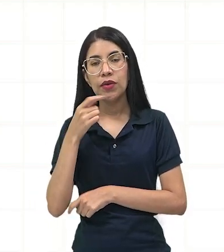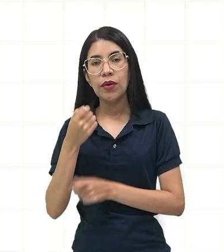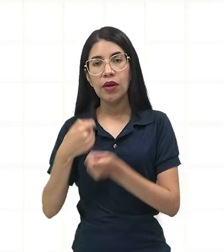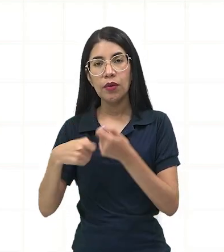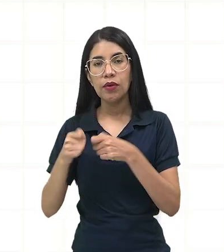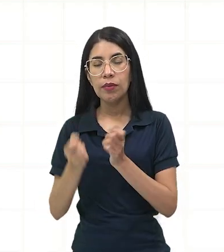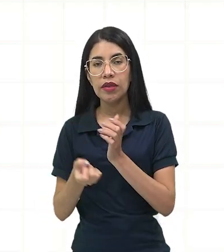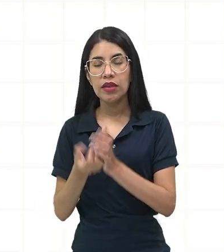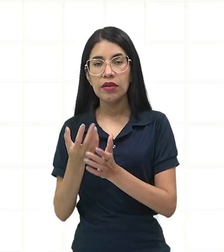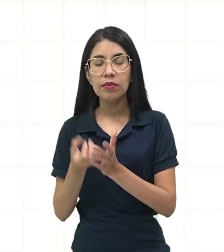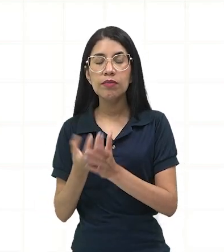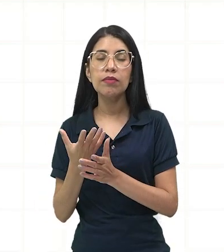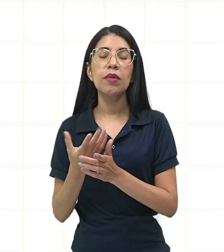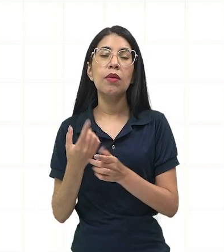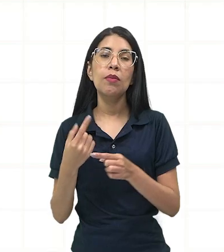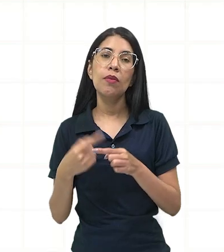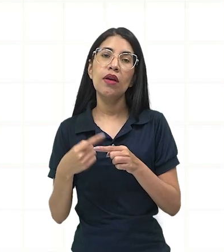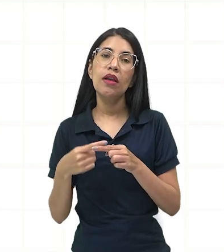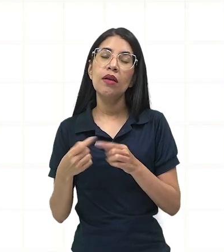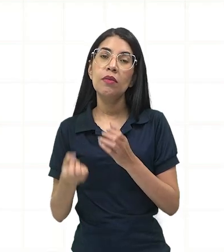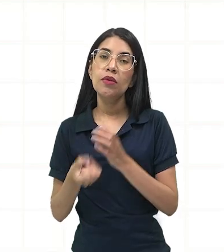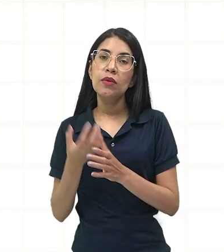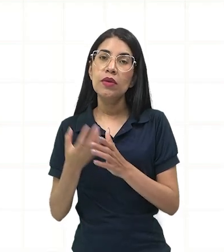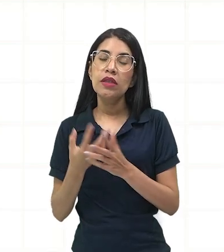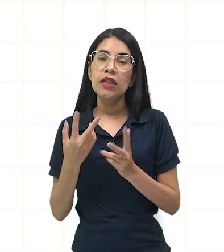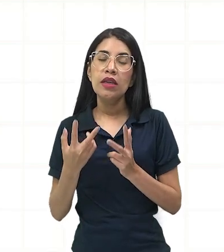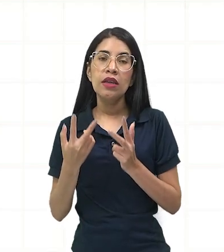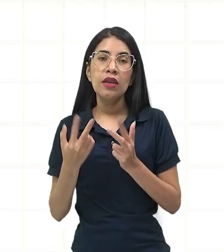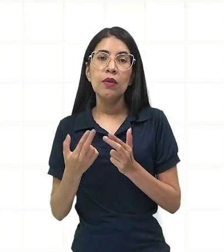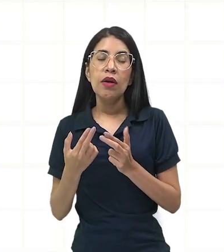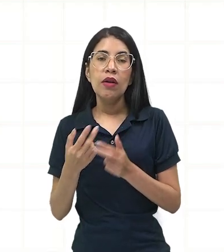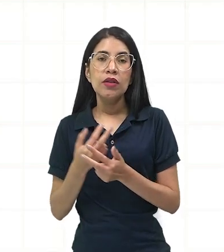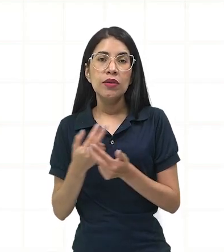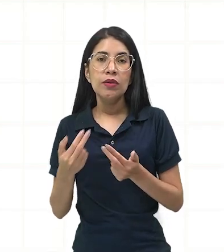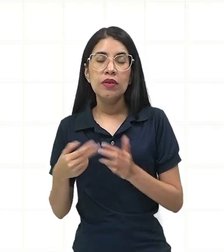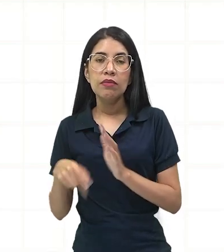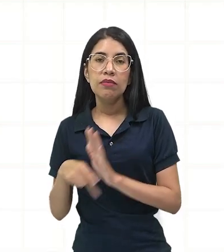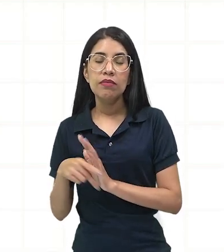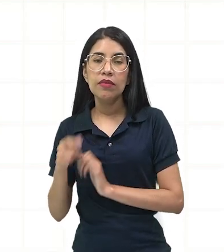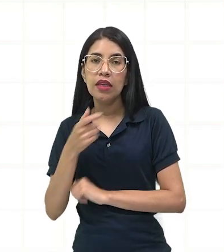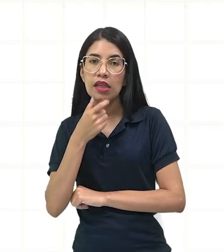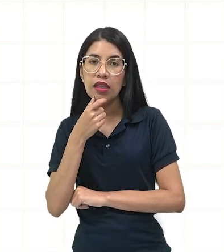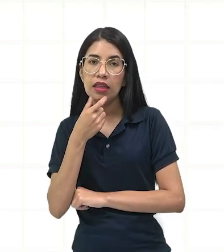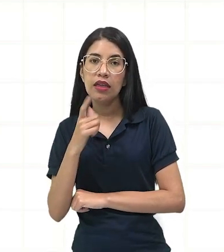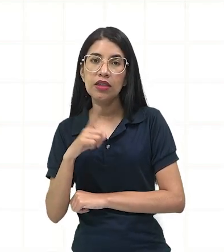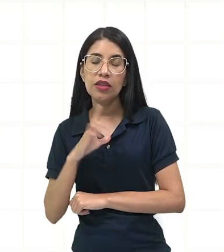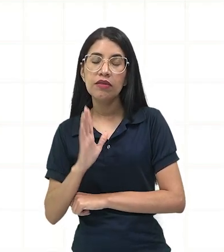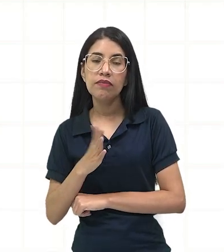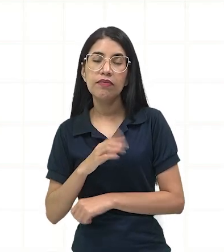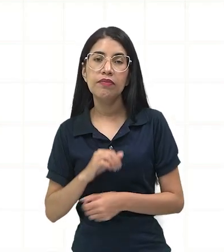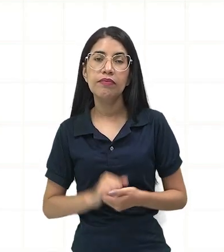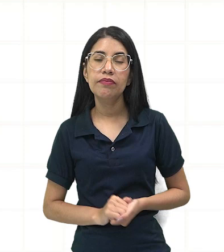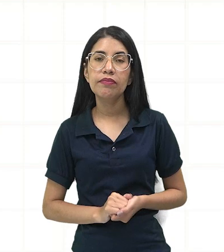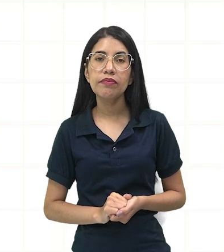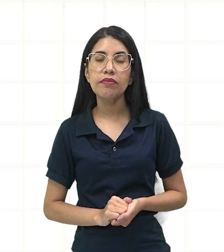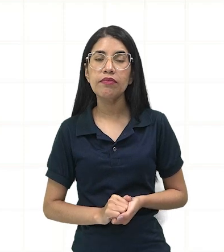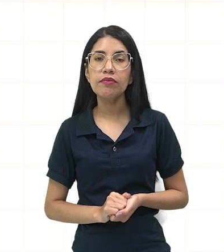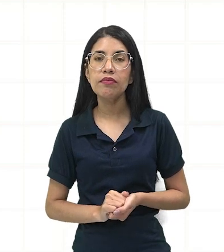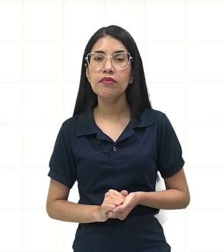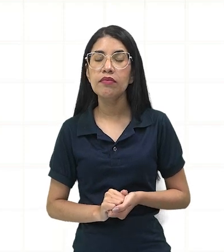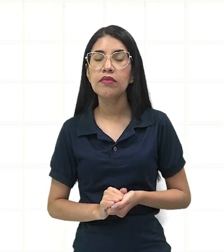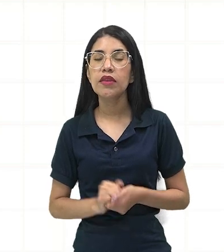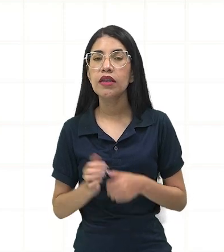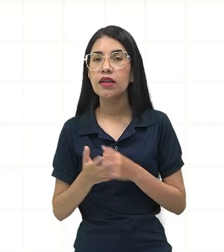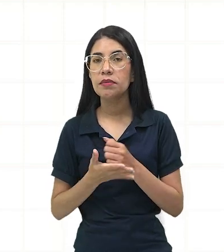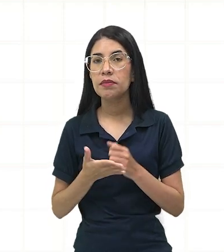ela produziria mais daquilo que a Inglaterra já tinha, ok? A produção agrícola baseava-se